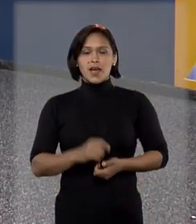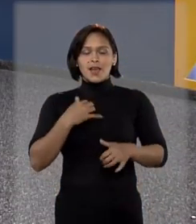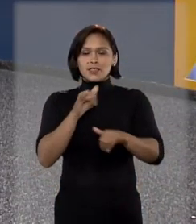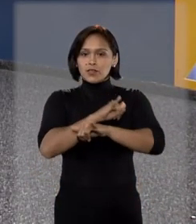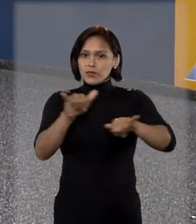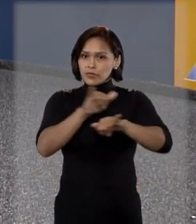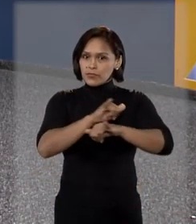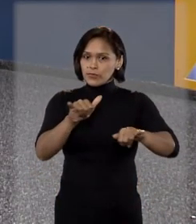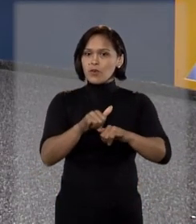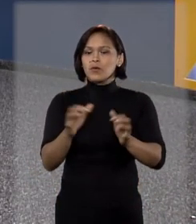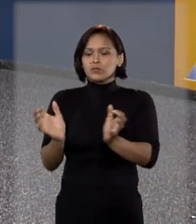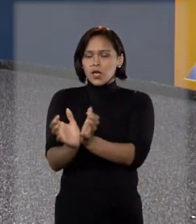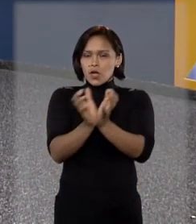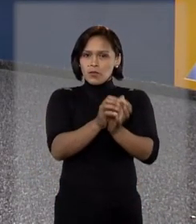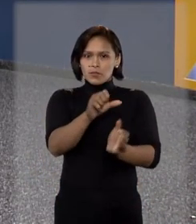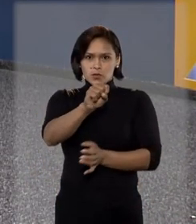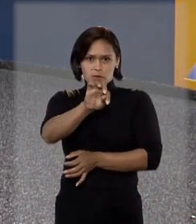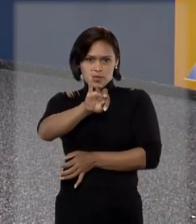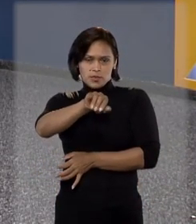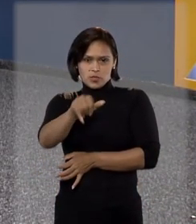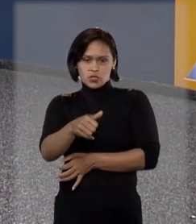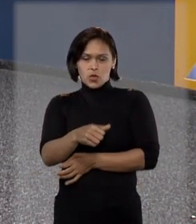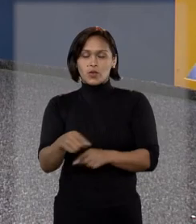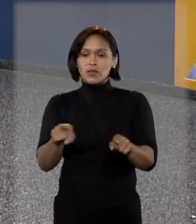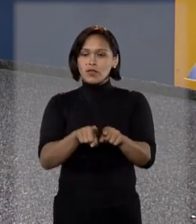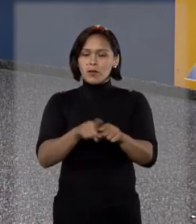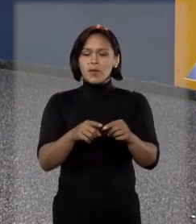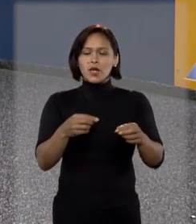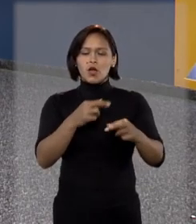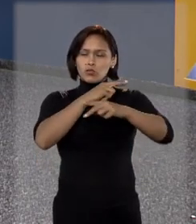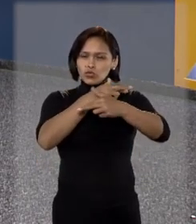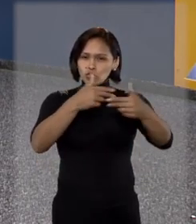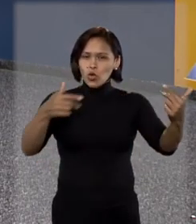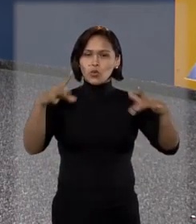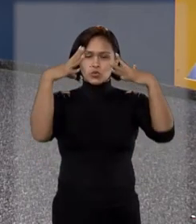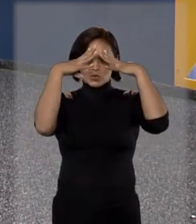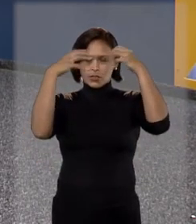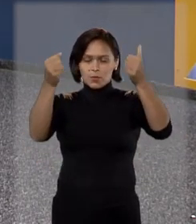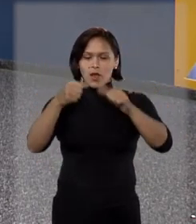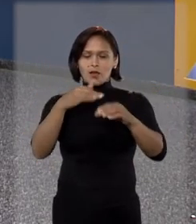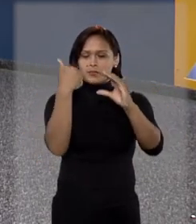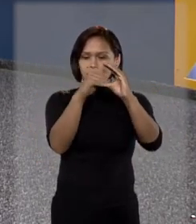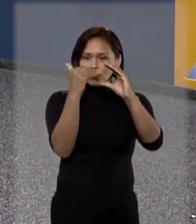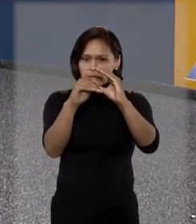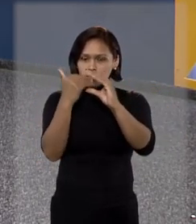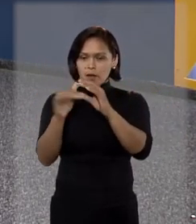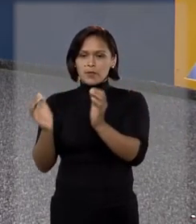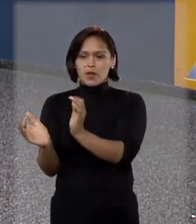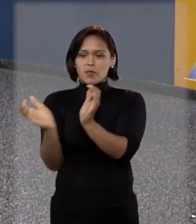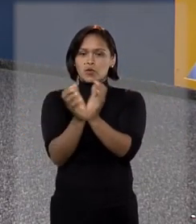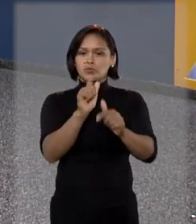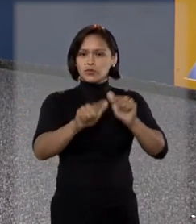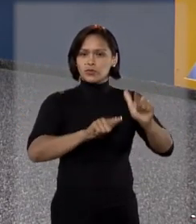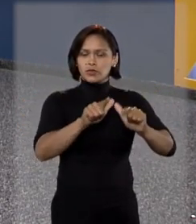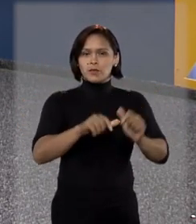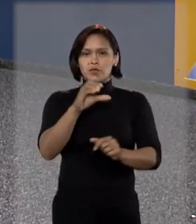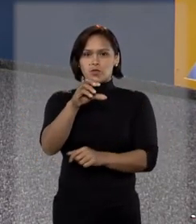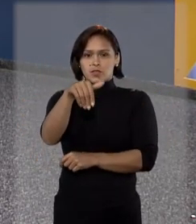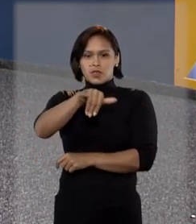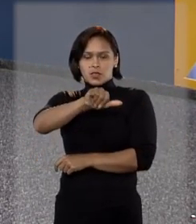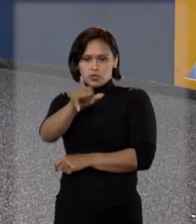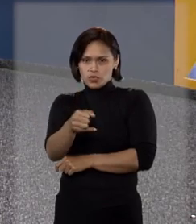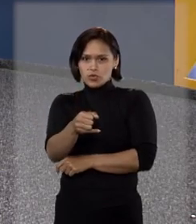As informações da comissão do STJ, assim como as de outros tribunais, serão encaminhadas para o grupo de trabalho do